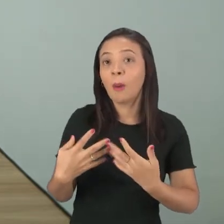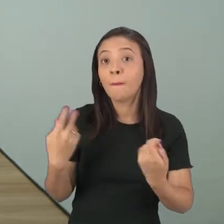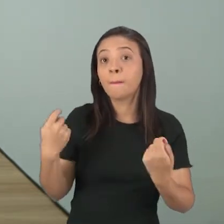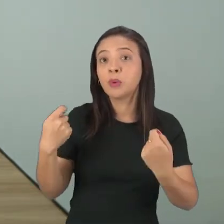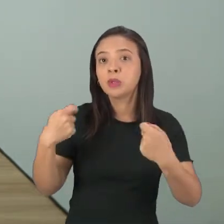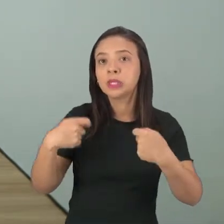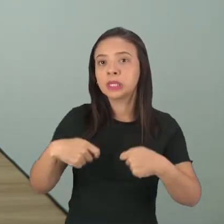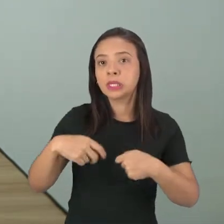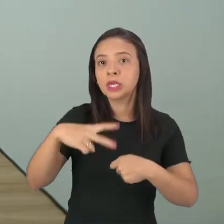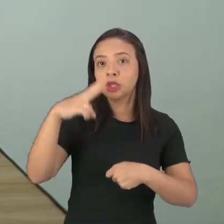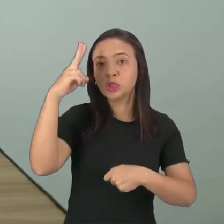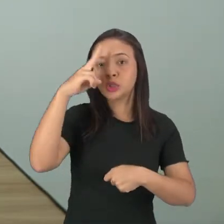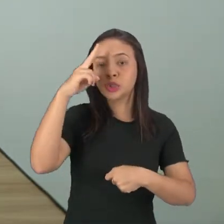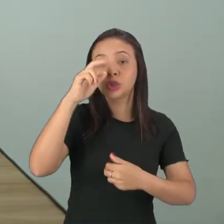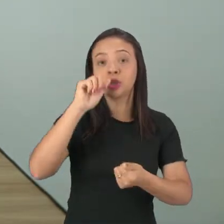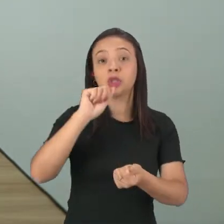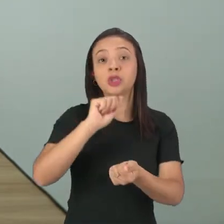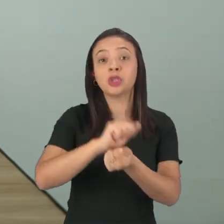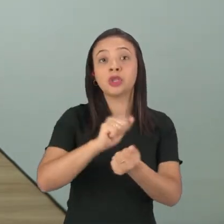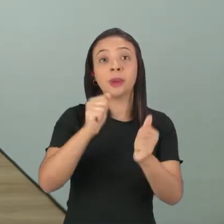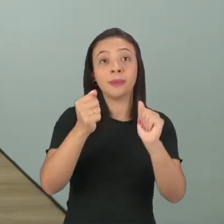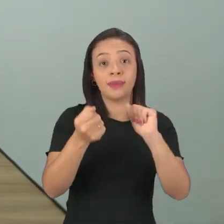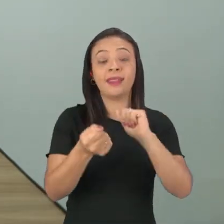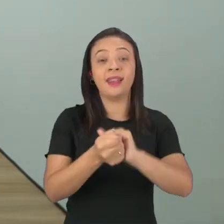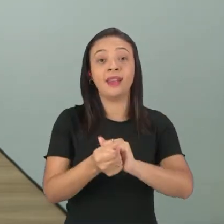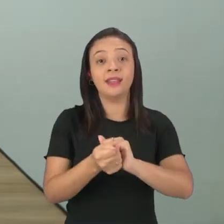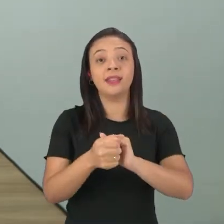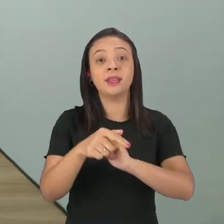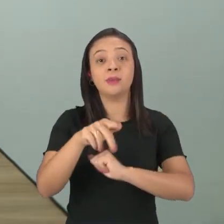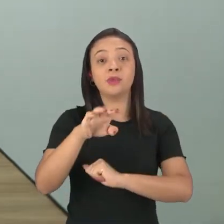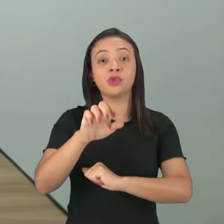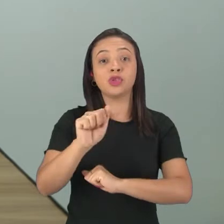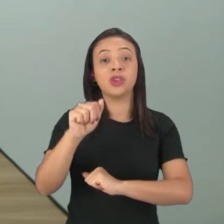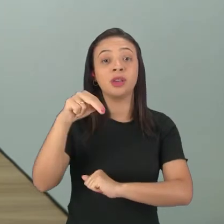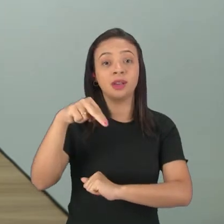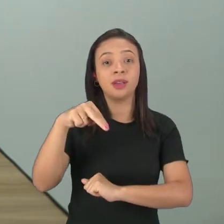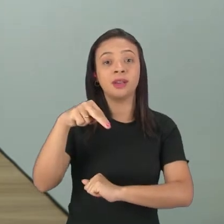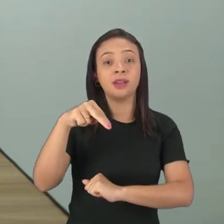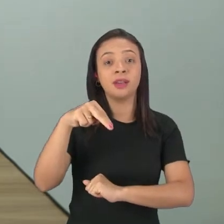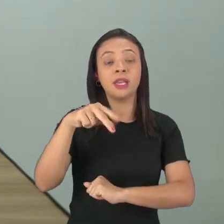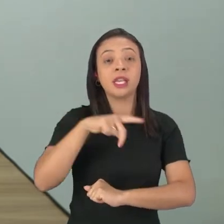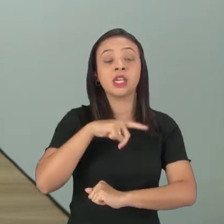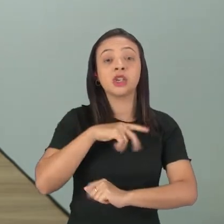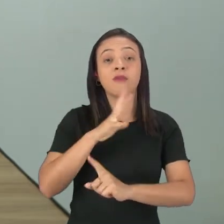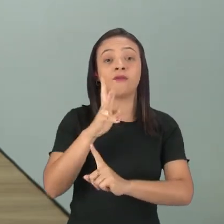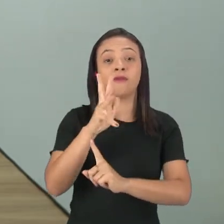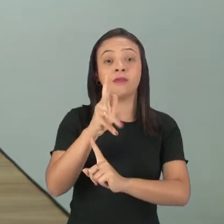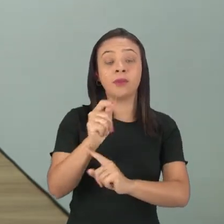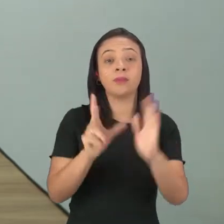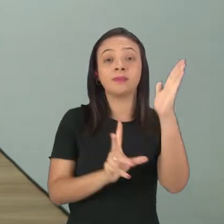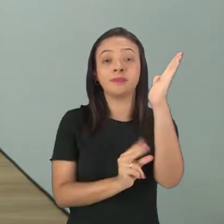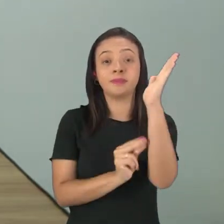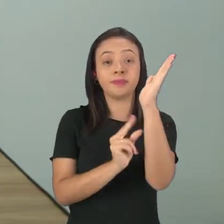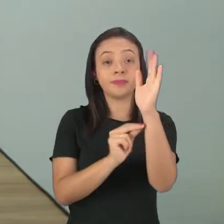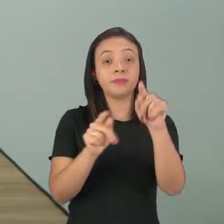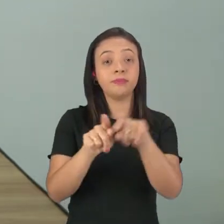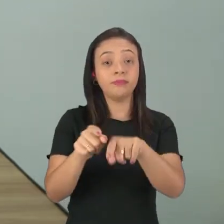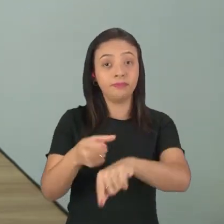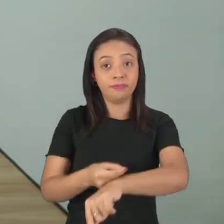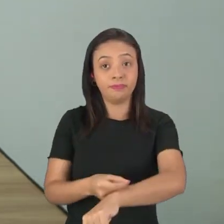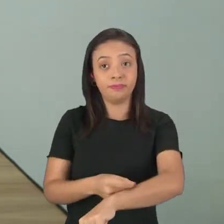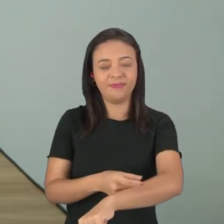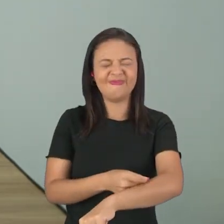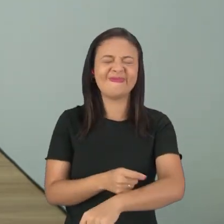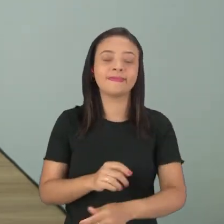adaptada por Jean lafontaine né da fábula A Cigarra e a Formiga